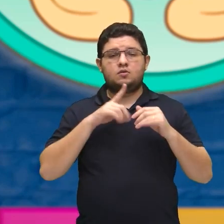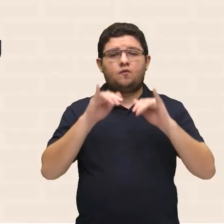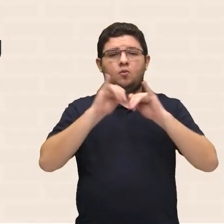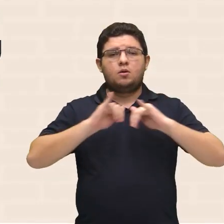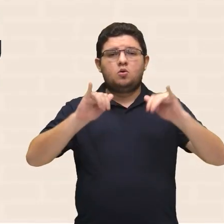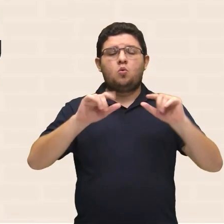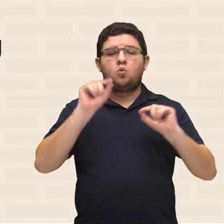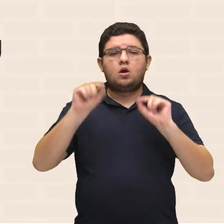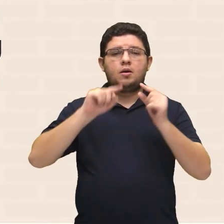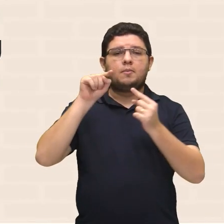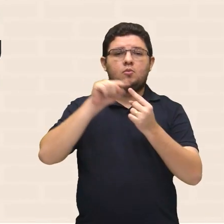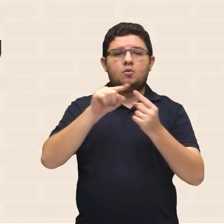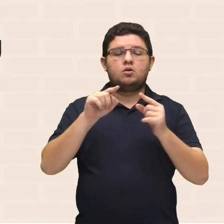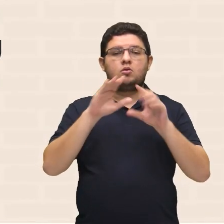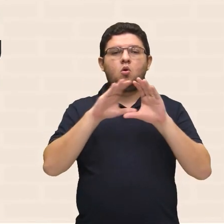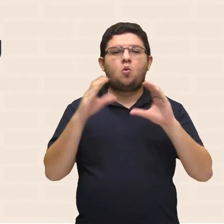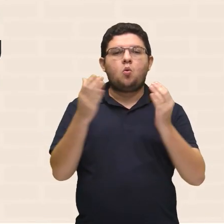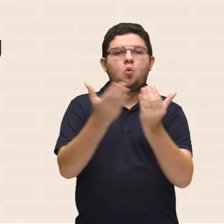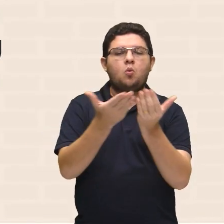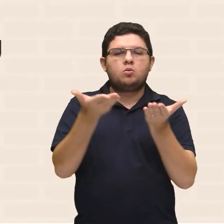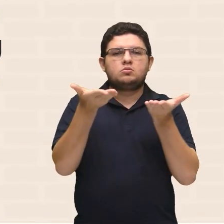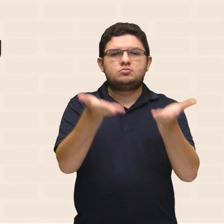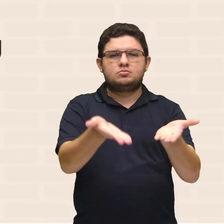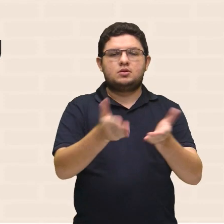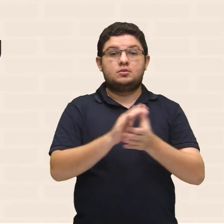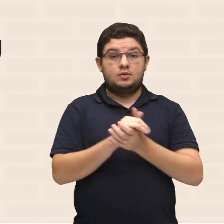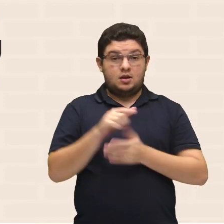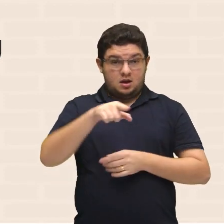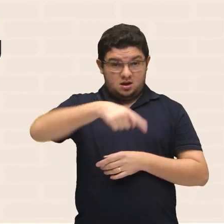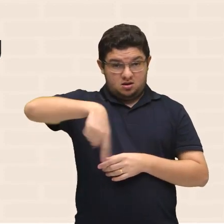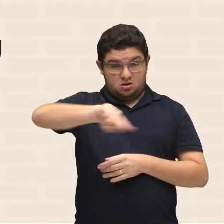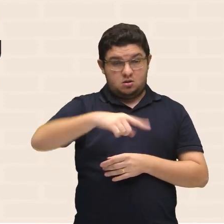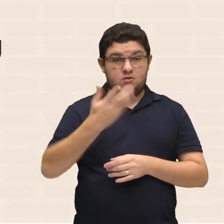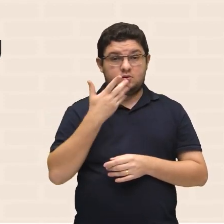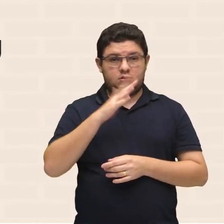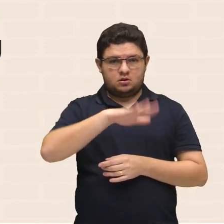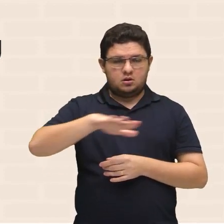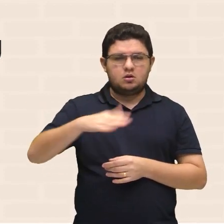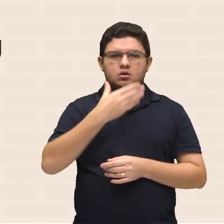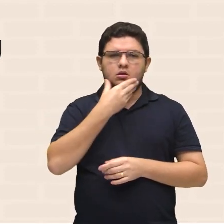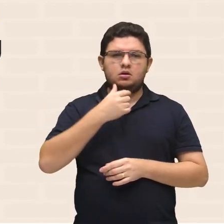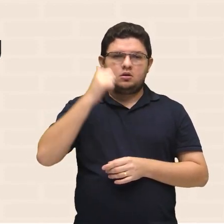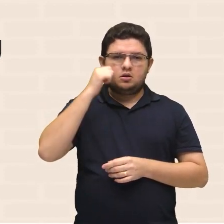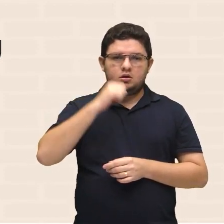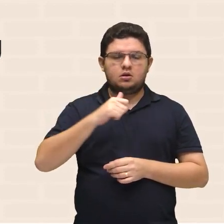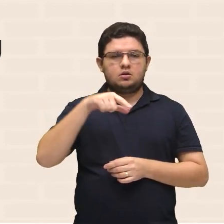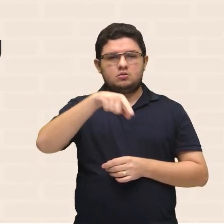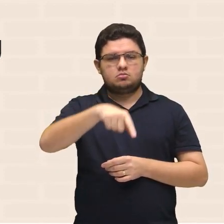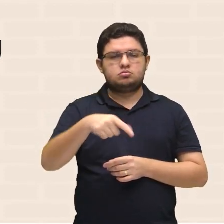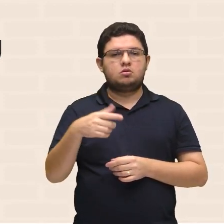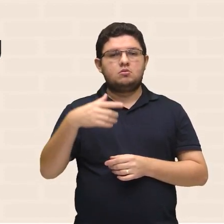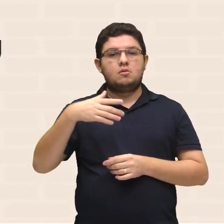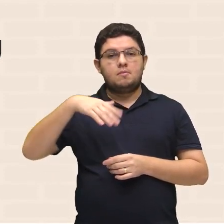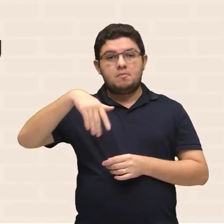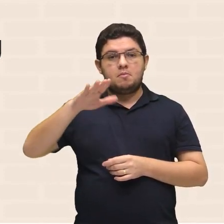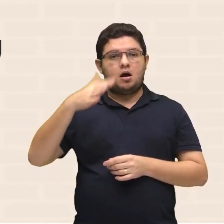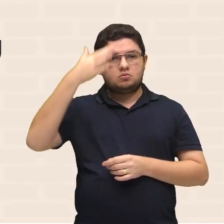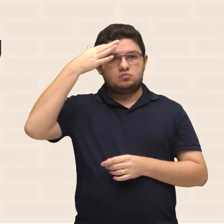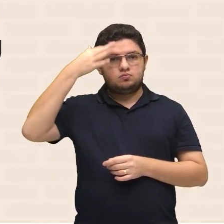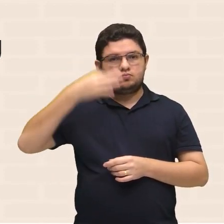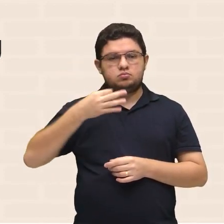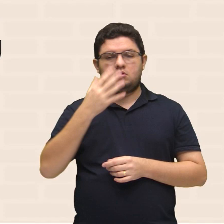se sentir muito mais comprometidos, porque é um trabalho que ele está realizando. É um trabalho